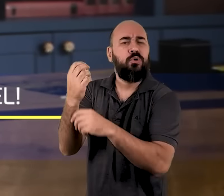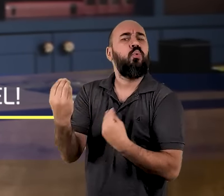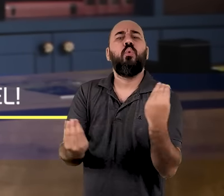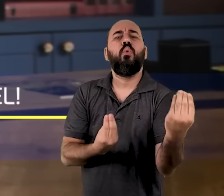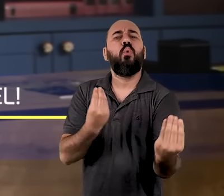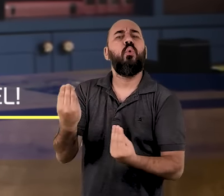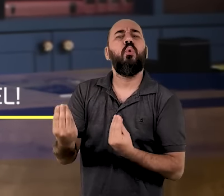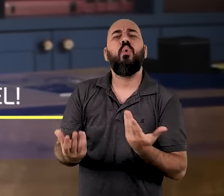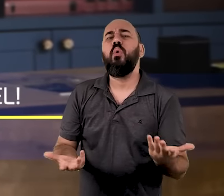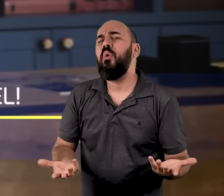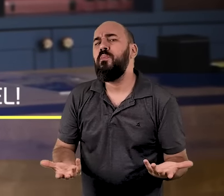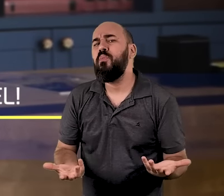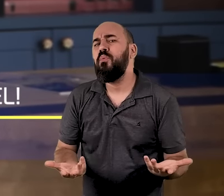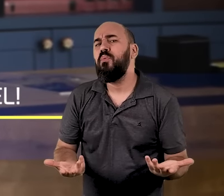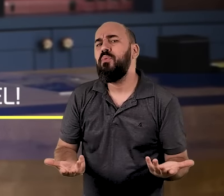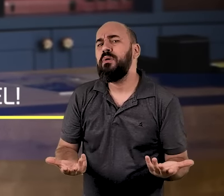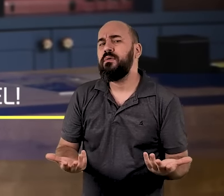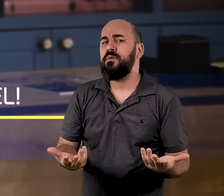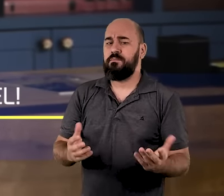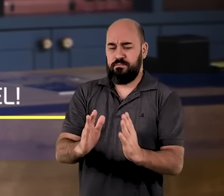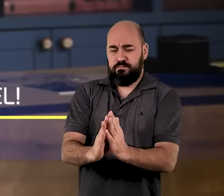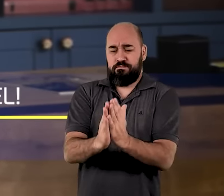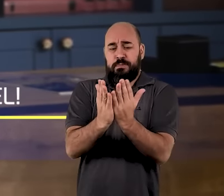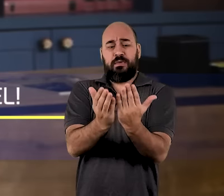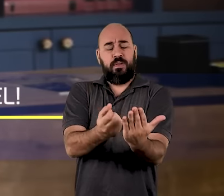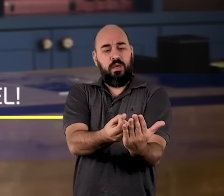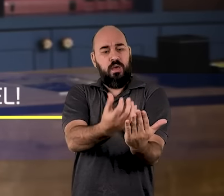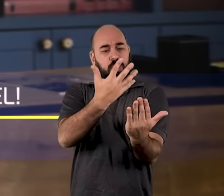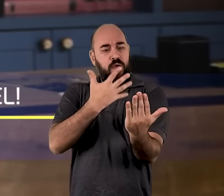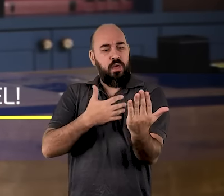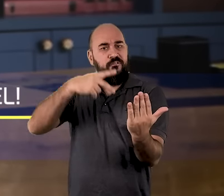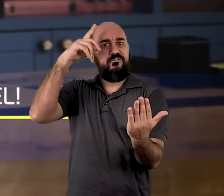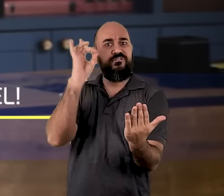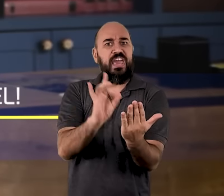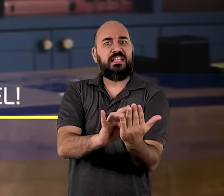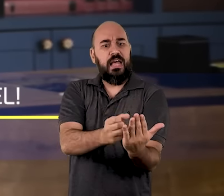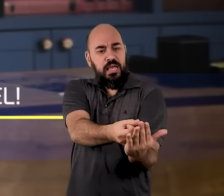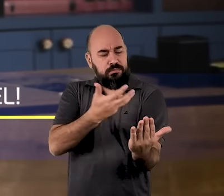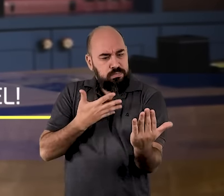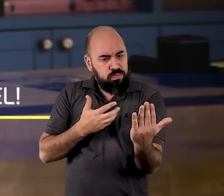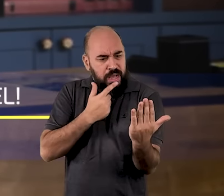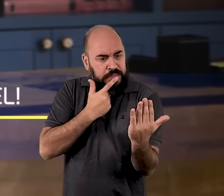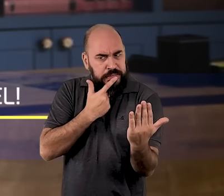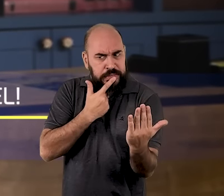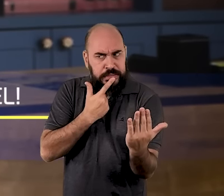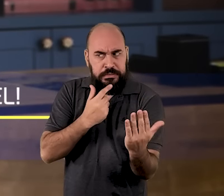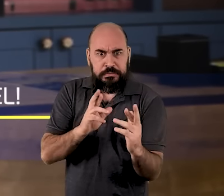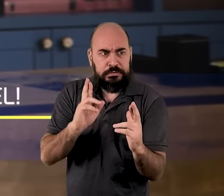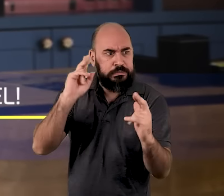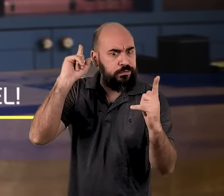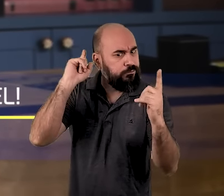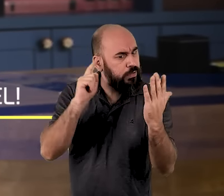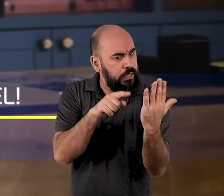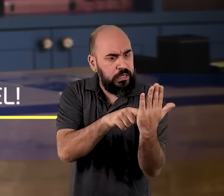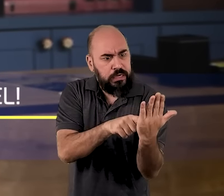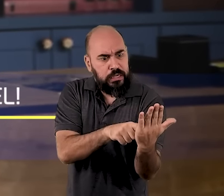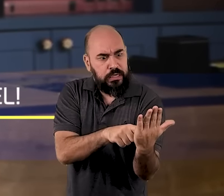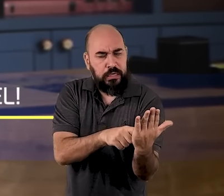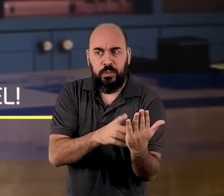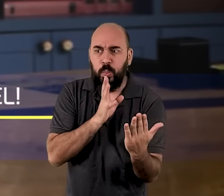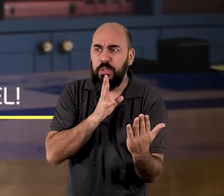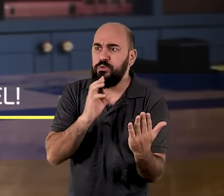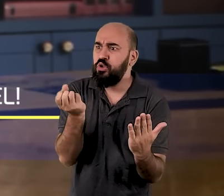tem reagido às verdades que você tem ouvido, que você tem aprendido ao longo desse ano,